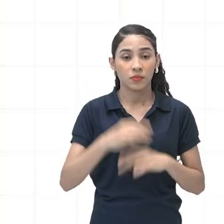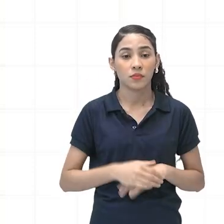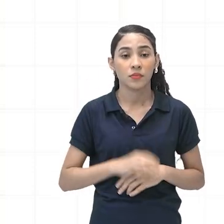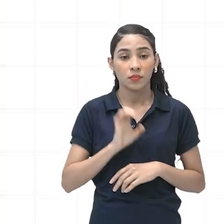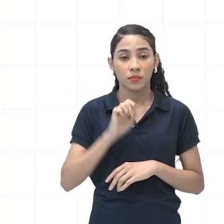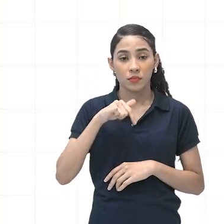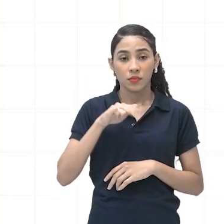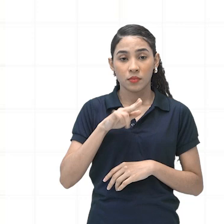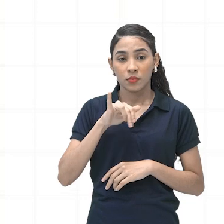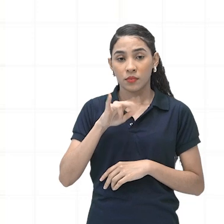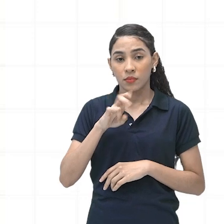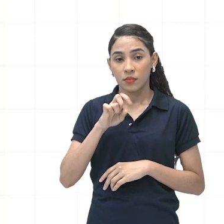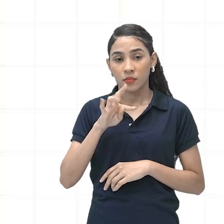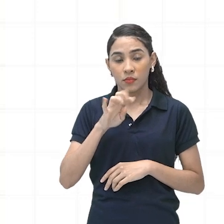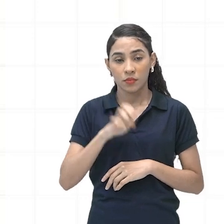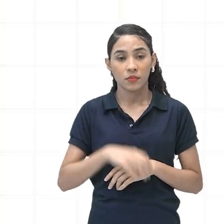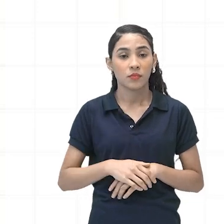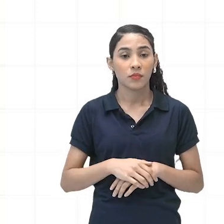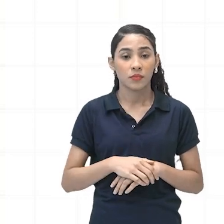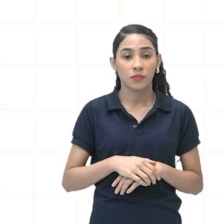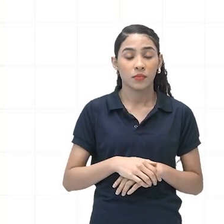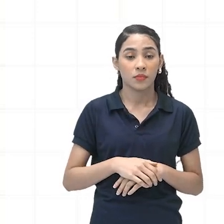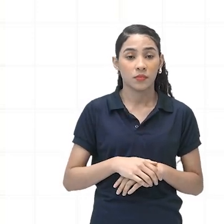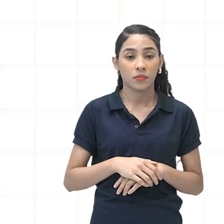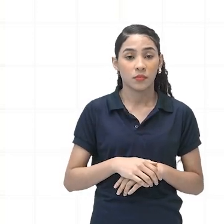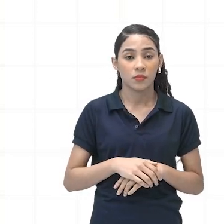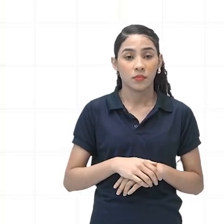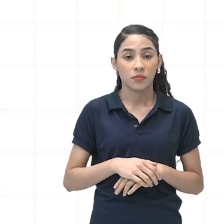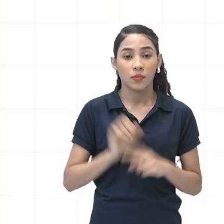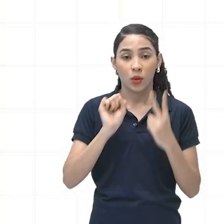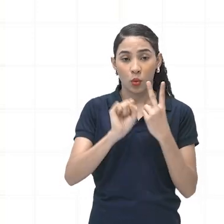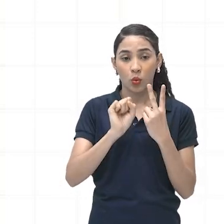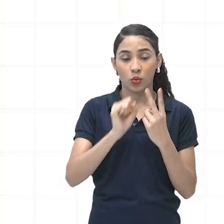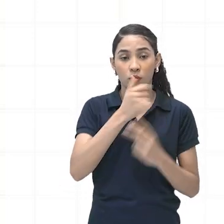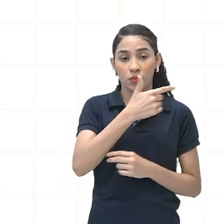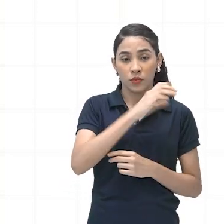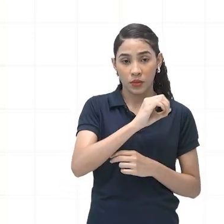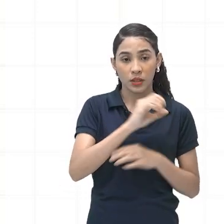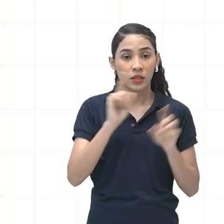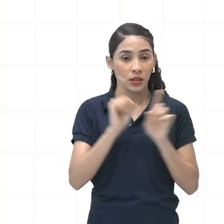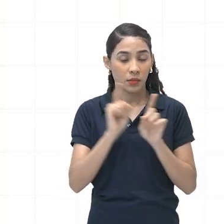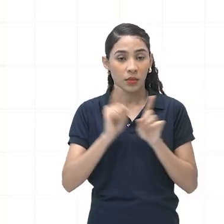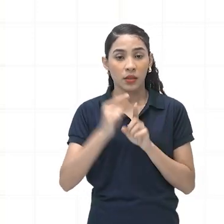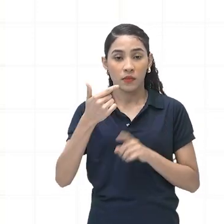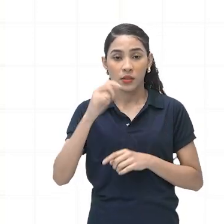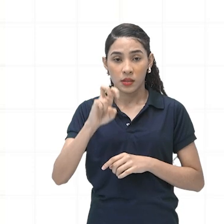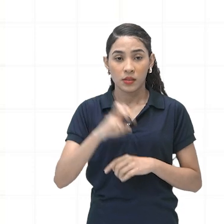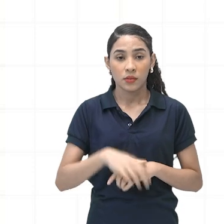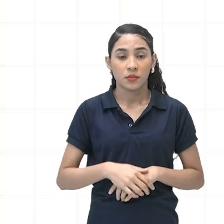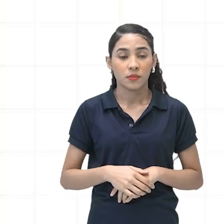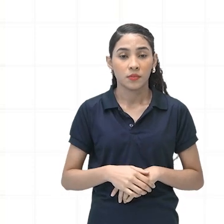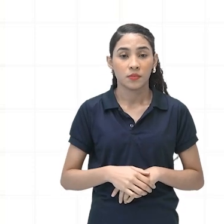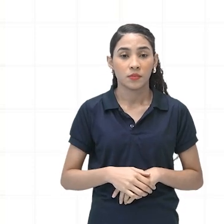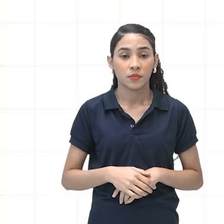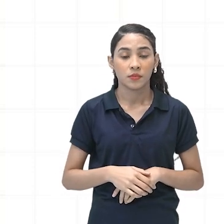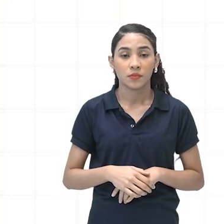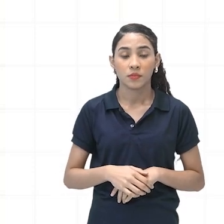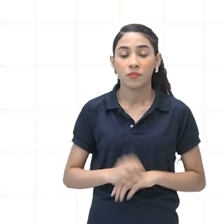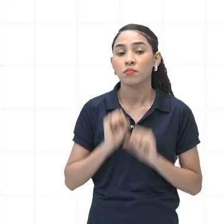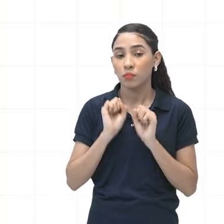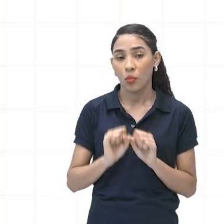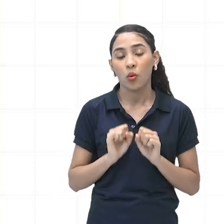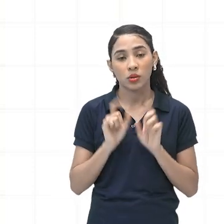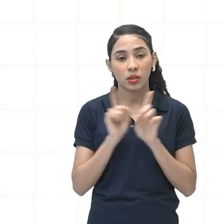equivalente a 20 e aqui também vai ser 25. E aqui eu